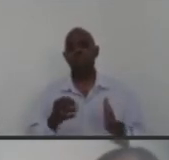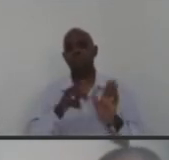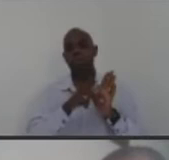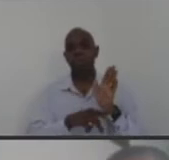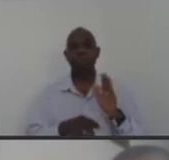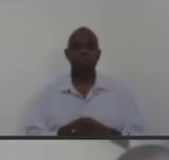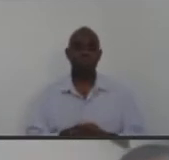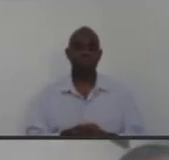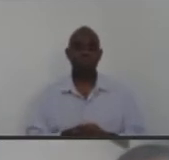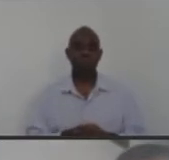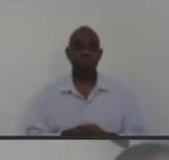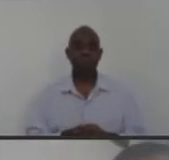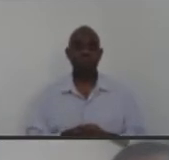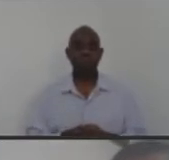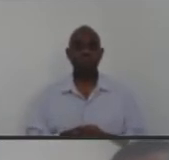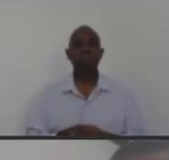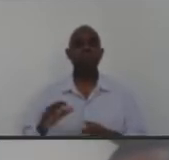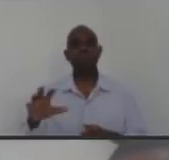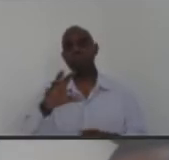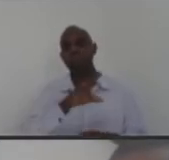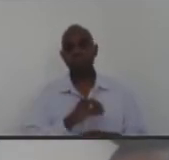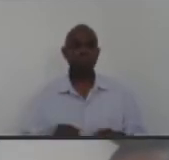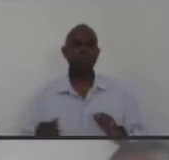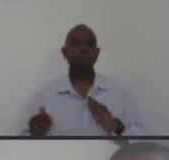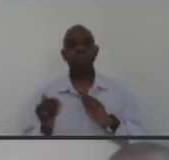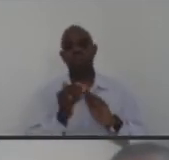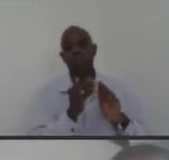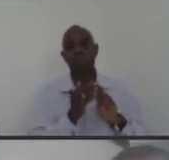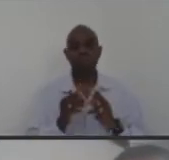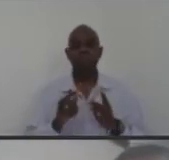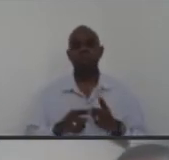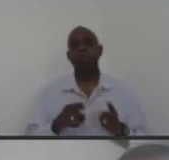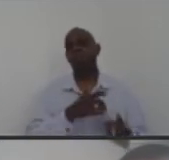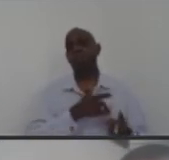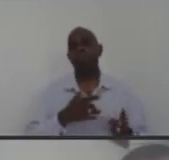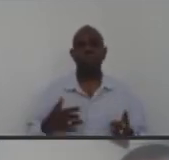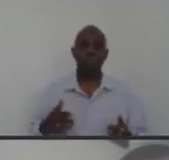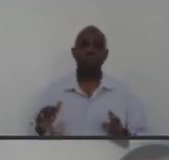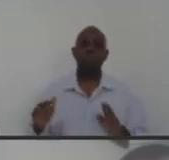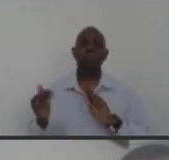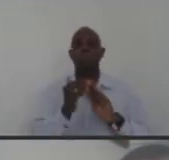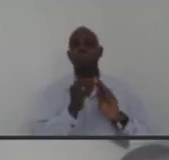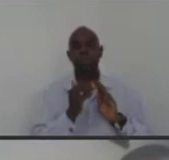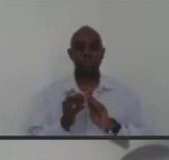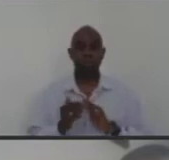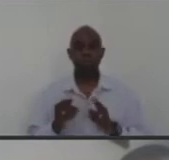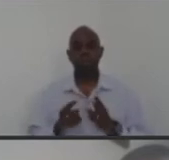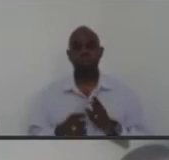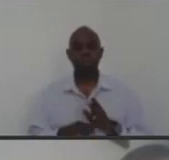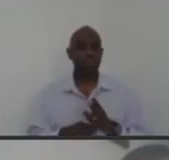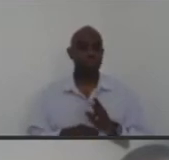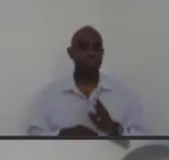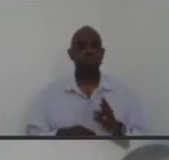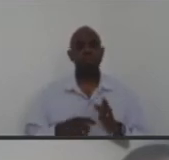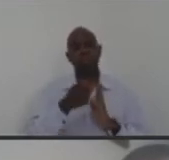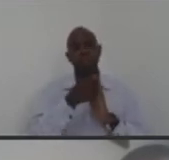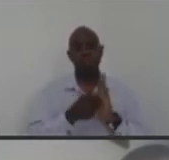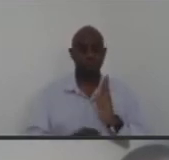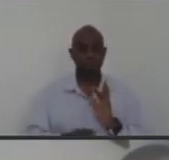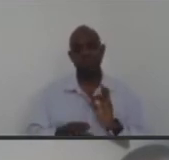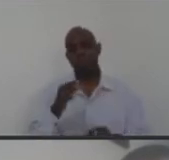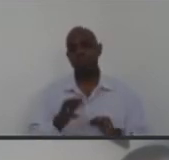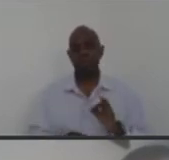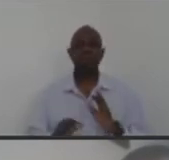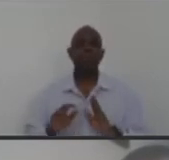Justiça e Redação, parecer favorável. Comissão de Educação e Saúde, parecer favorável. Comissão de Justiça e Redação, redação final,